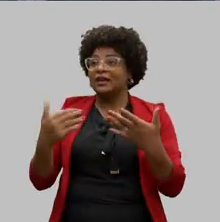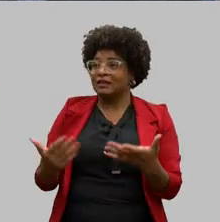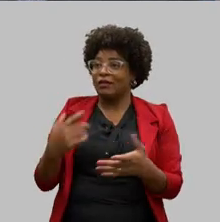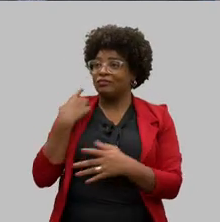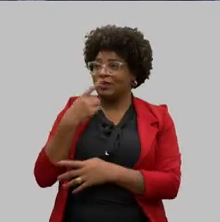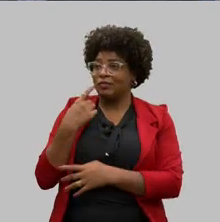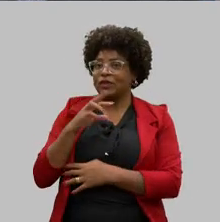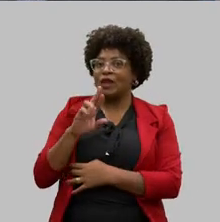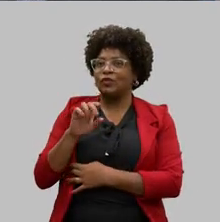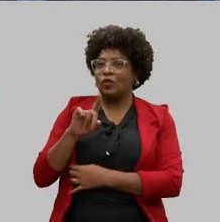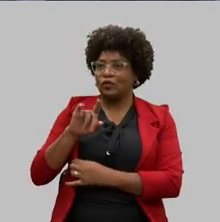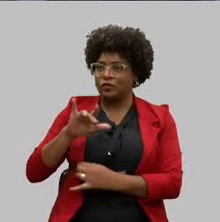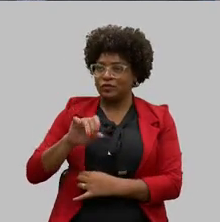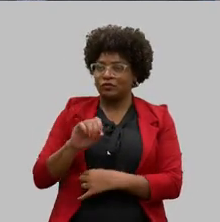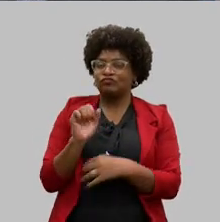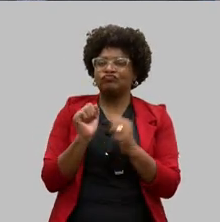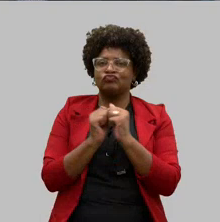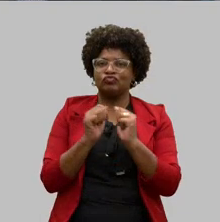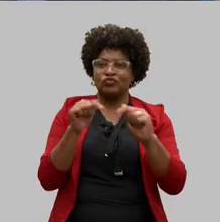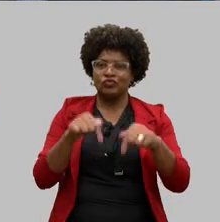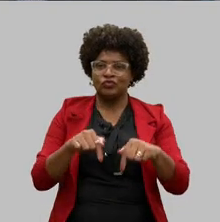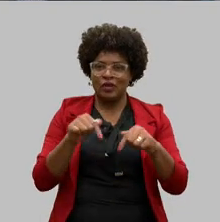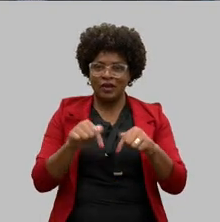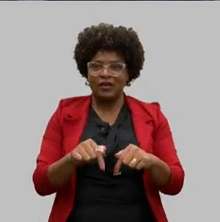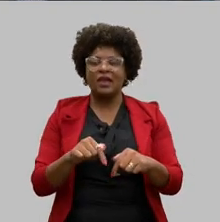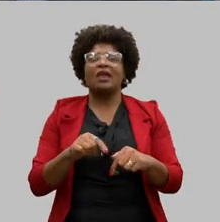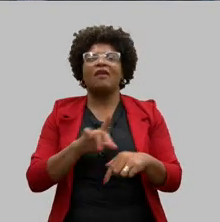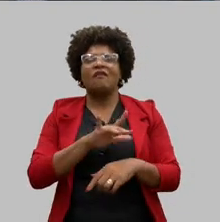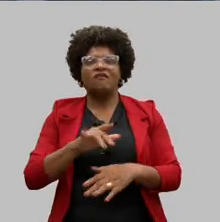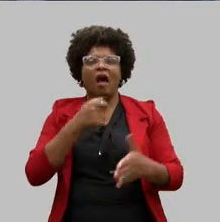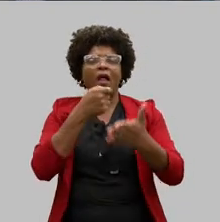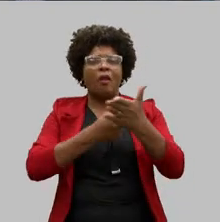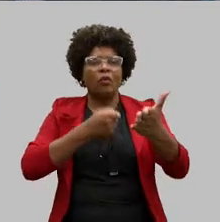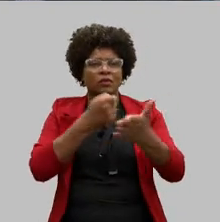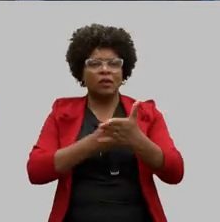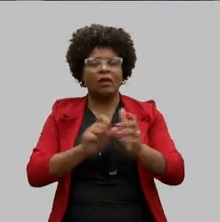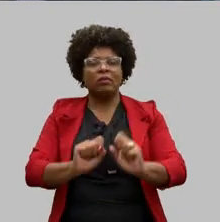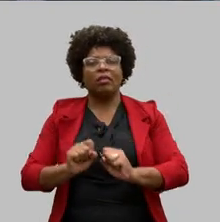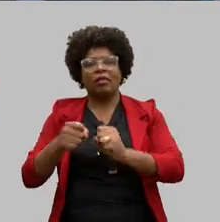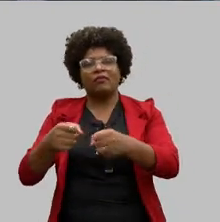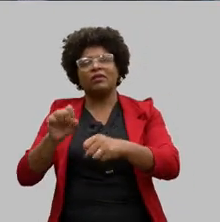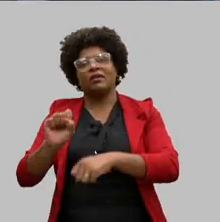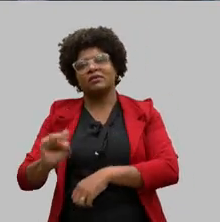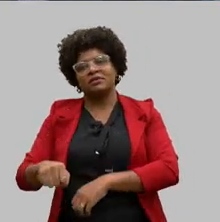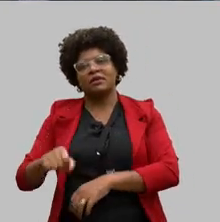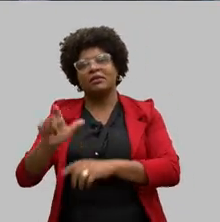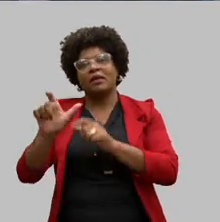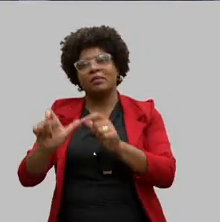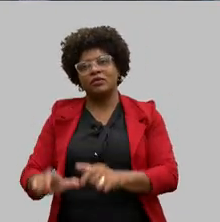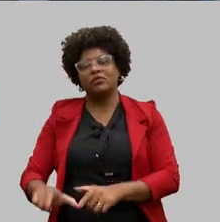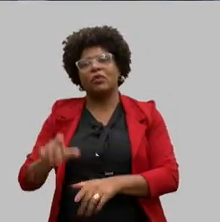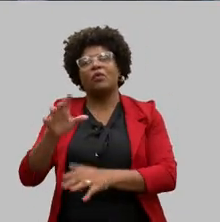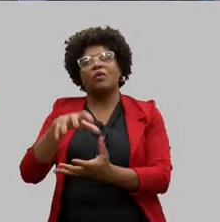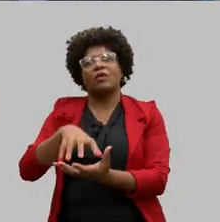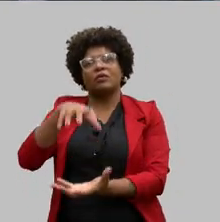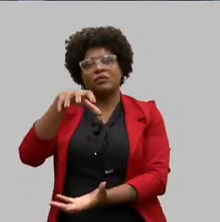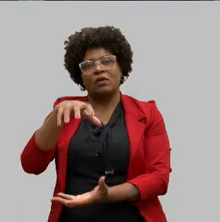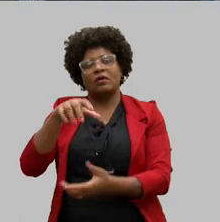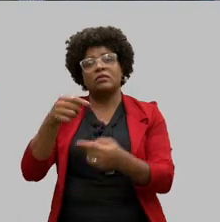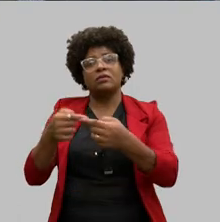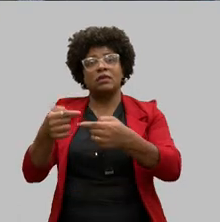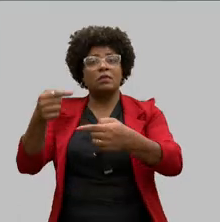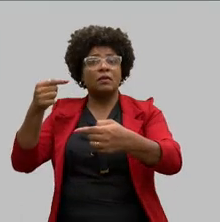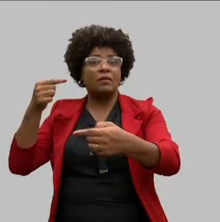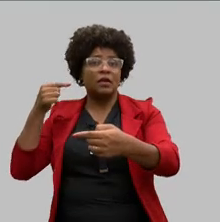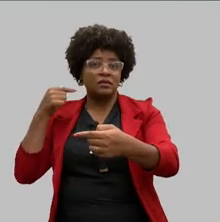aqui para lutar muito aí na defesa dos nossos idosos que eu tenho uma preocupação muito grande semana passada eu e Maurício